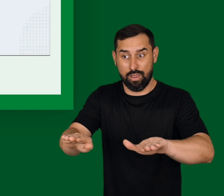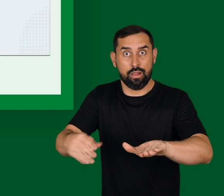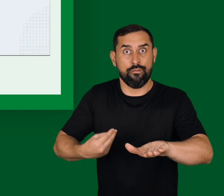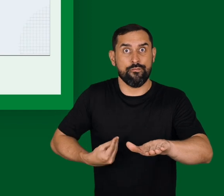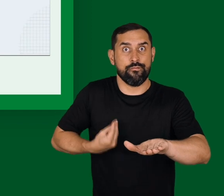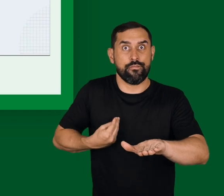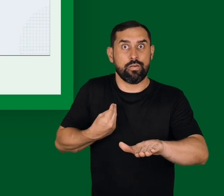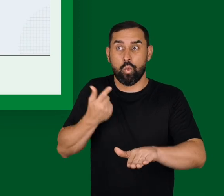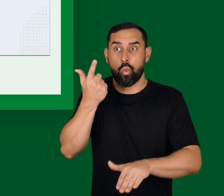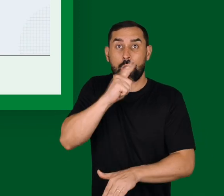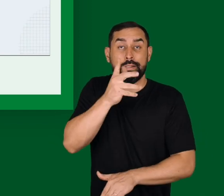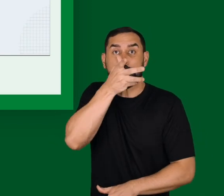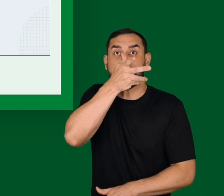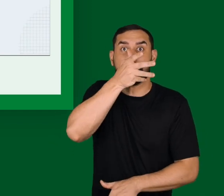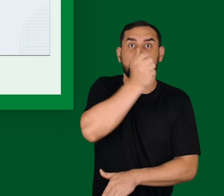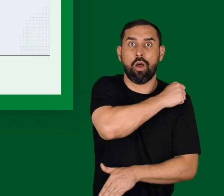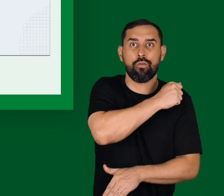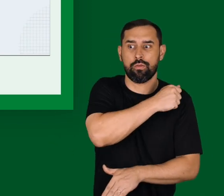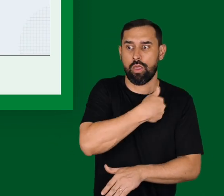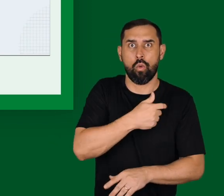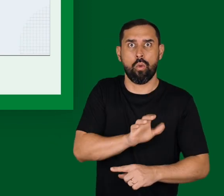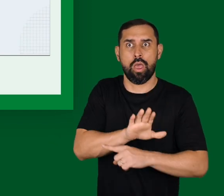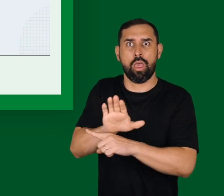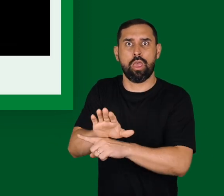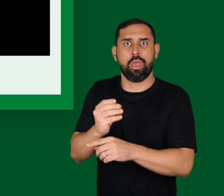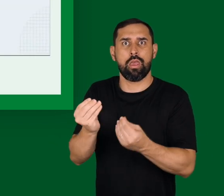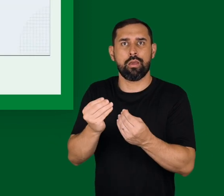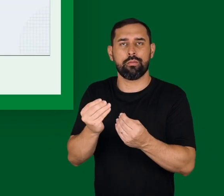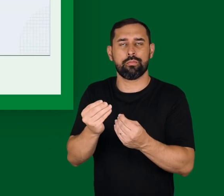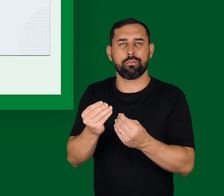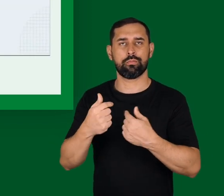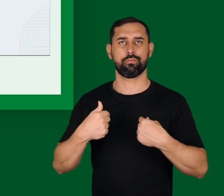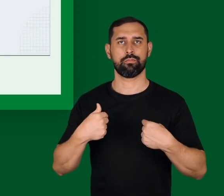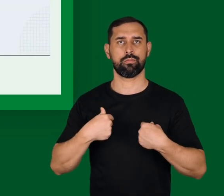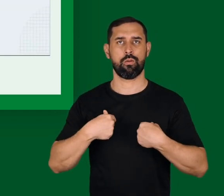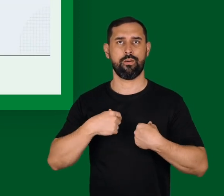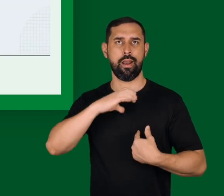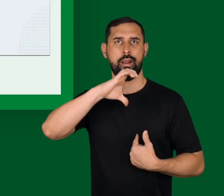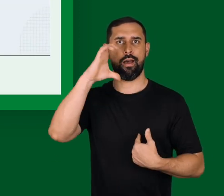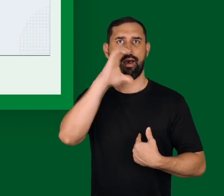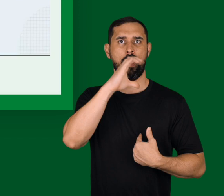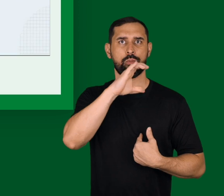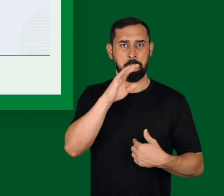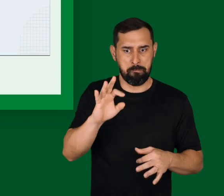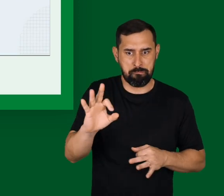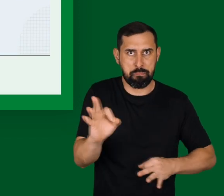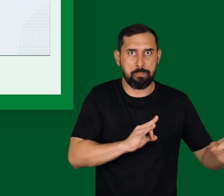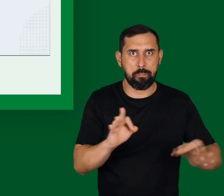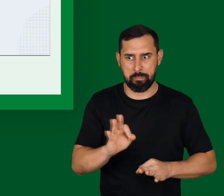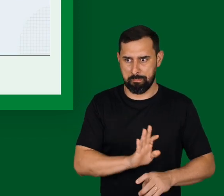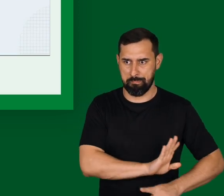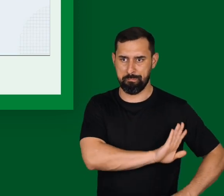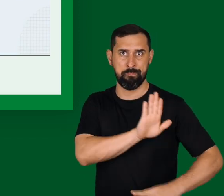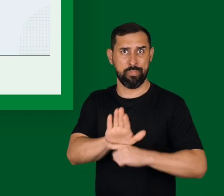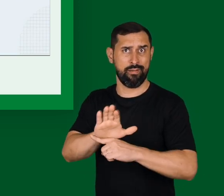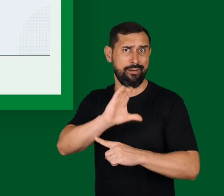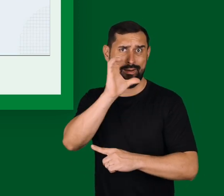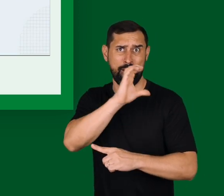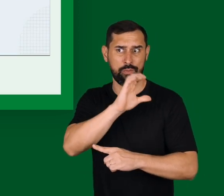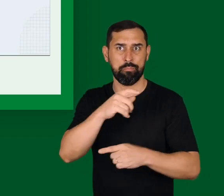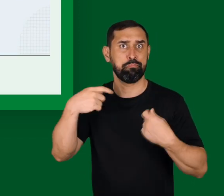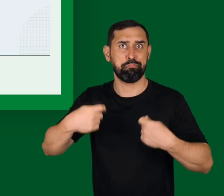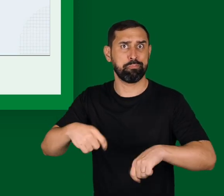de sobrevida dessas crianças está diretamente relacionada com a nossa capacidade de intervenção, né,